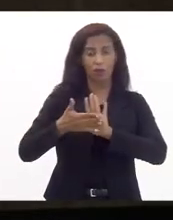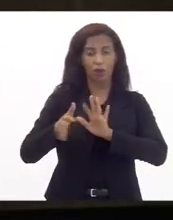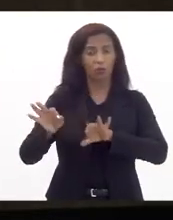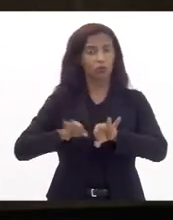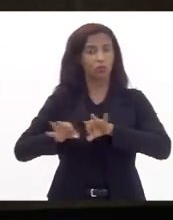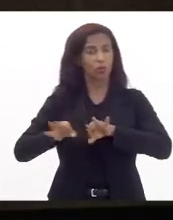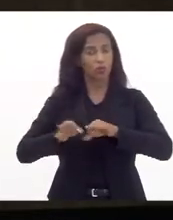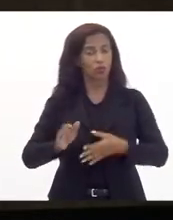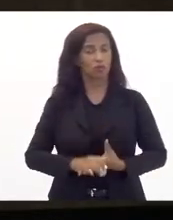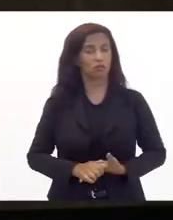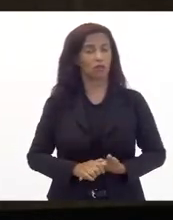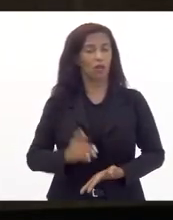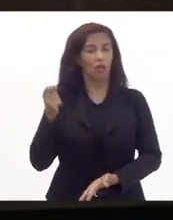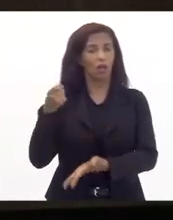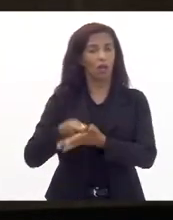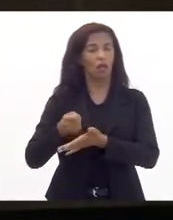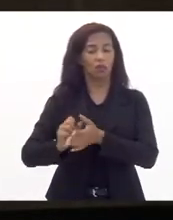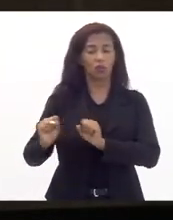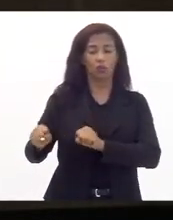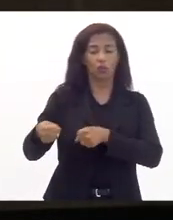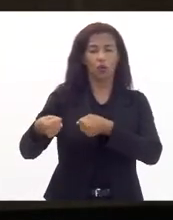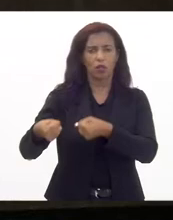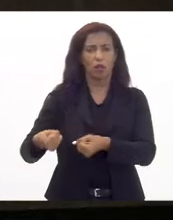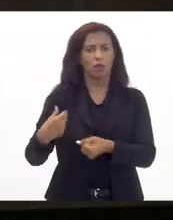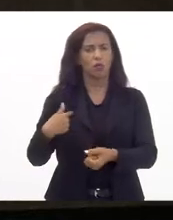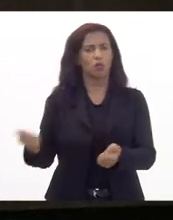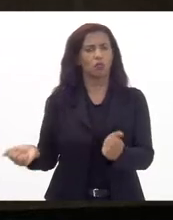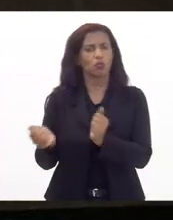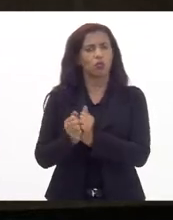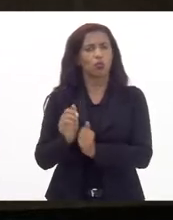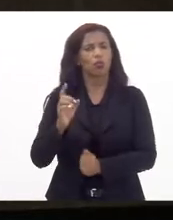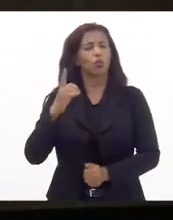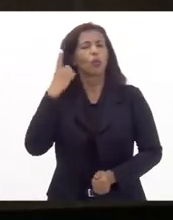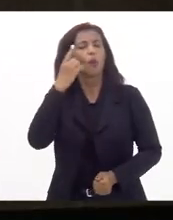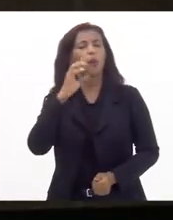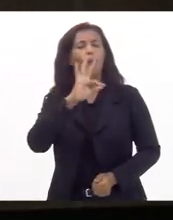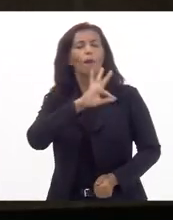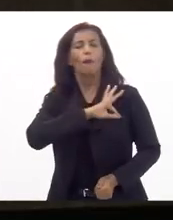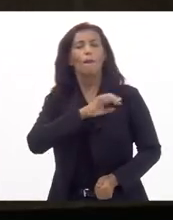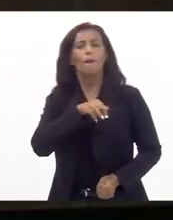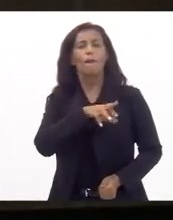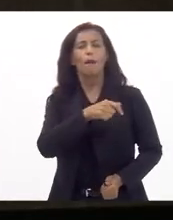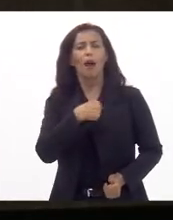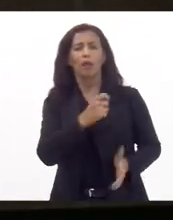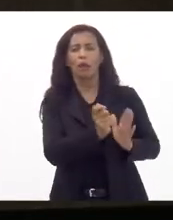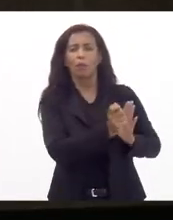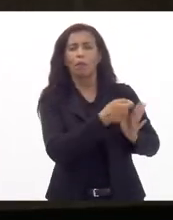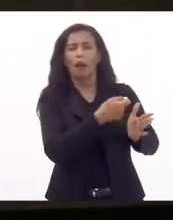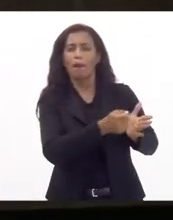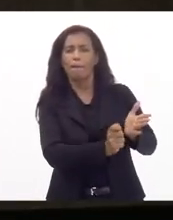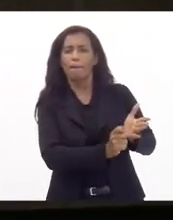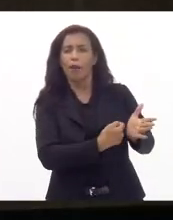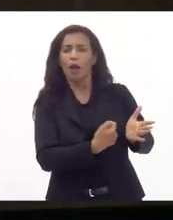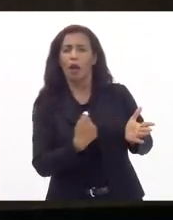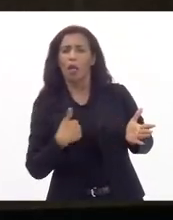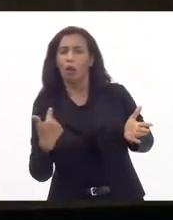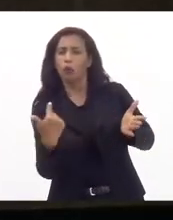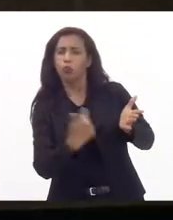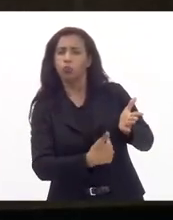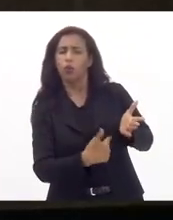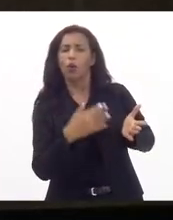do projeto garantir o fortalecimento física deputada Martha Rocha um projeto de lei que ela autorizou contou que